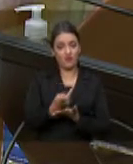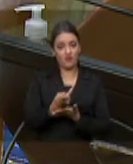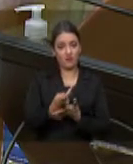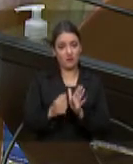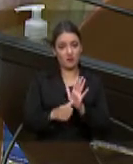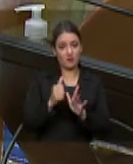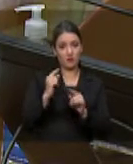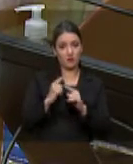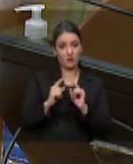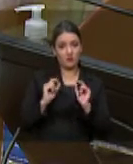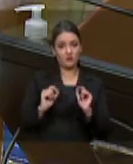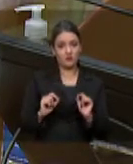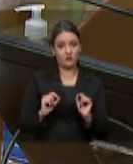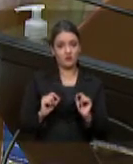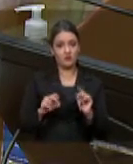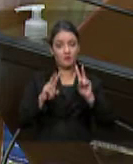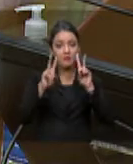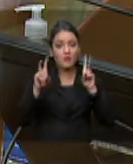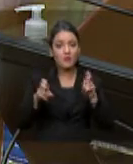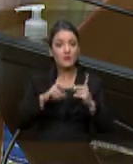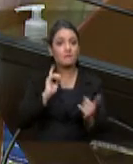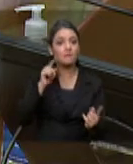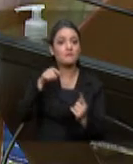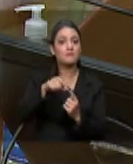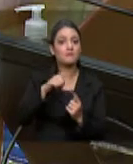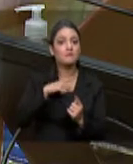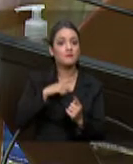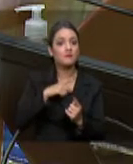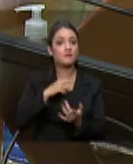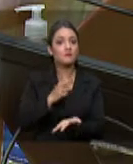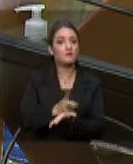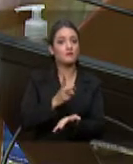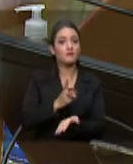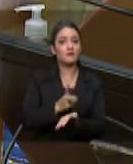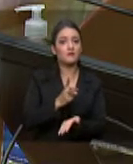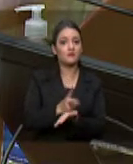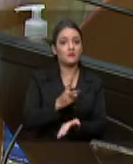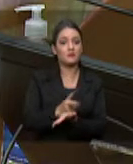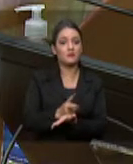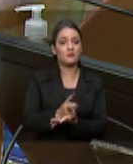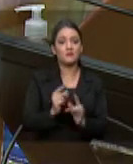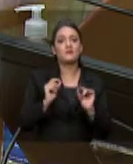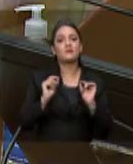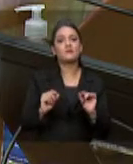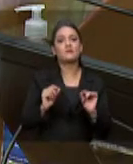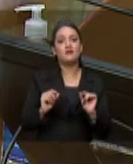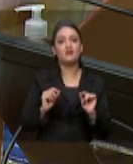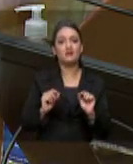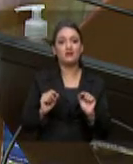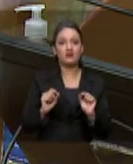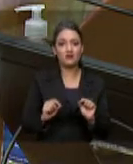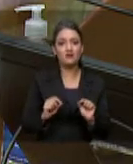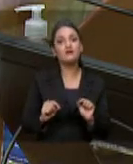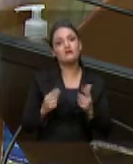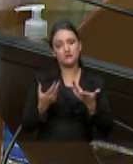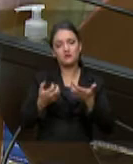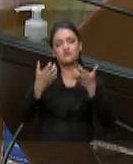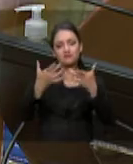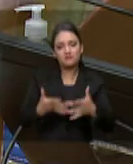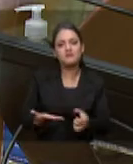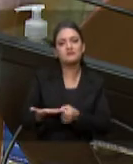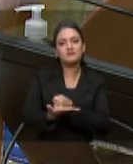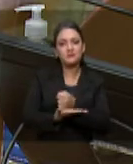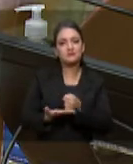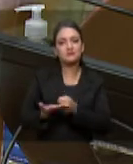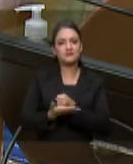quanto à superação do objeto, mantém-se a parte dispositiva e a fundamentação. Sim. Apenas para deixar claro este ponto.